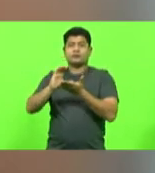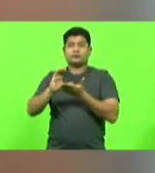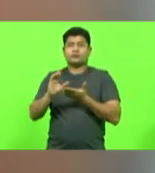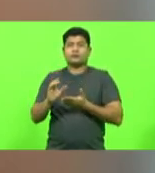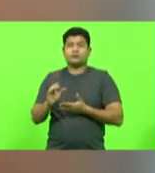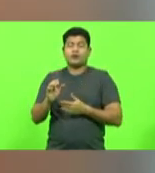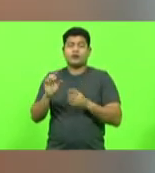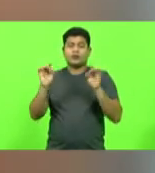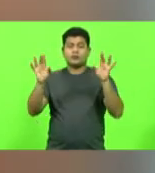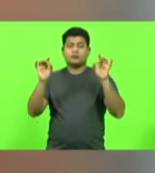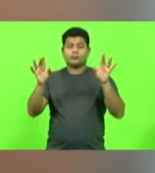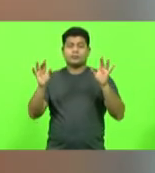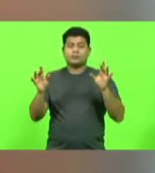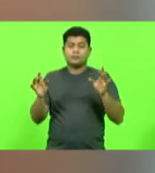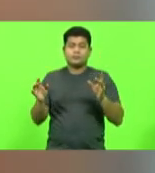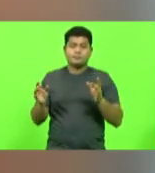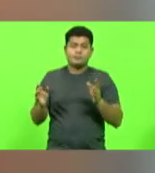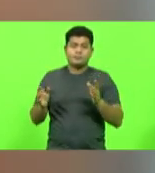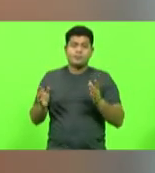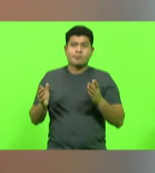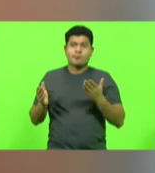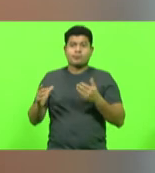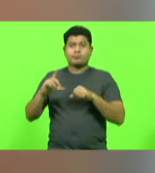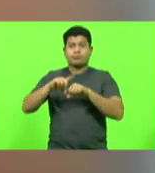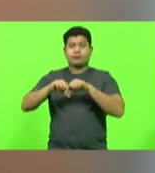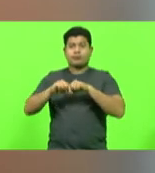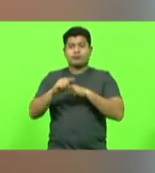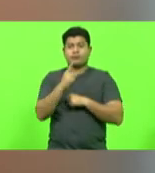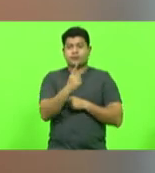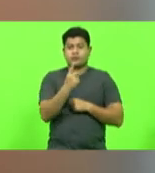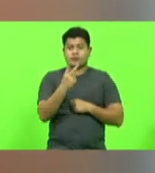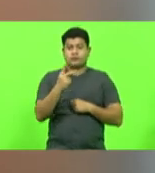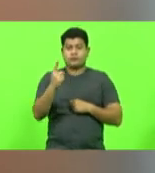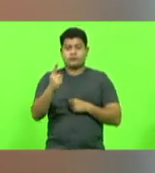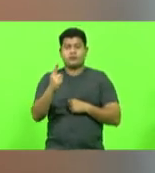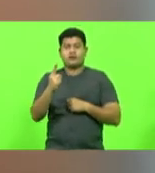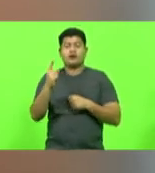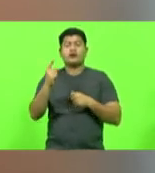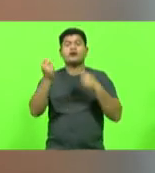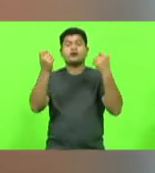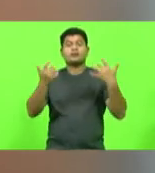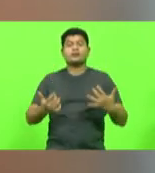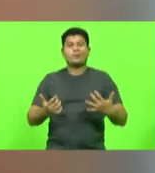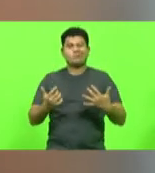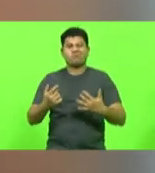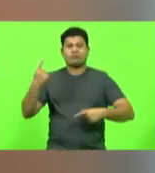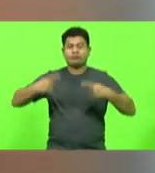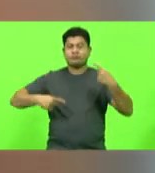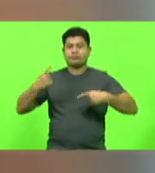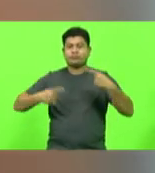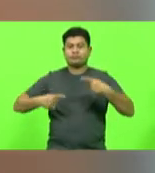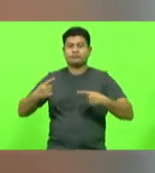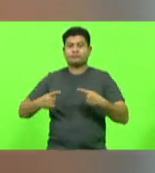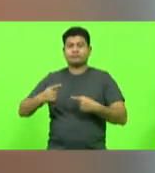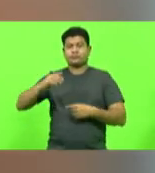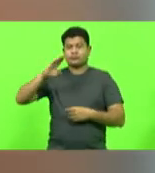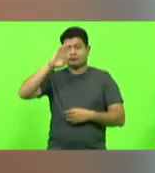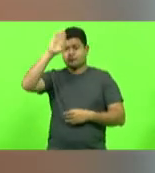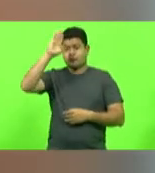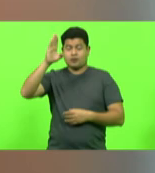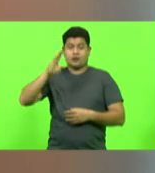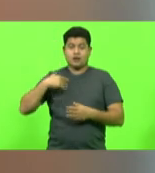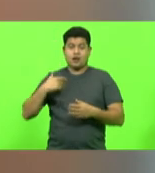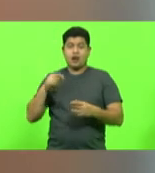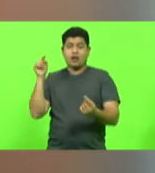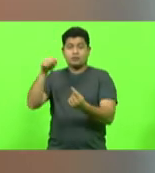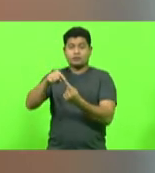especial, o artigo 121, ele traz deliberar sobre as prioridades e metas de desenvolvimento